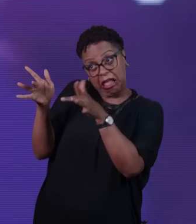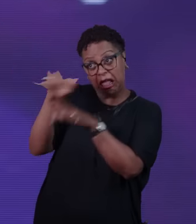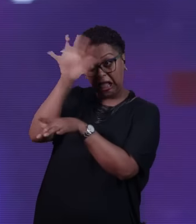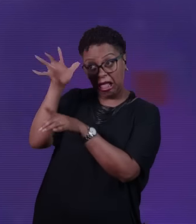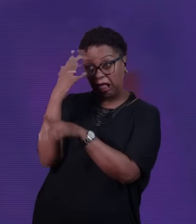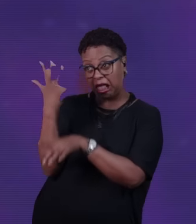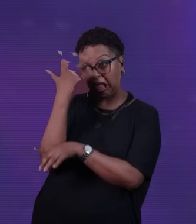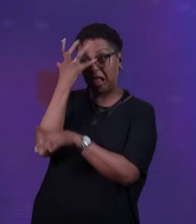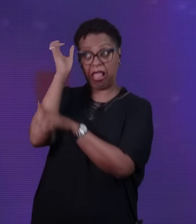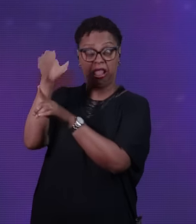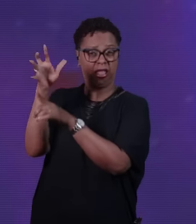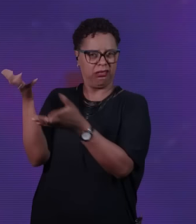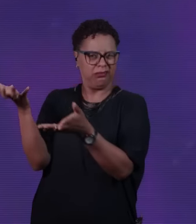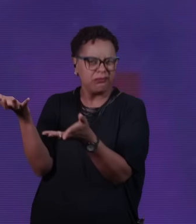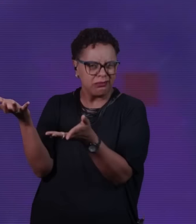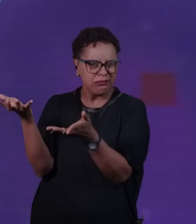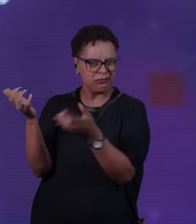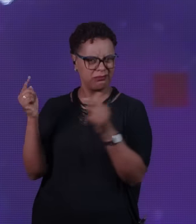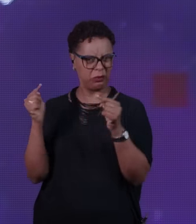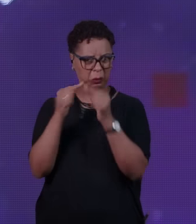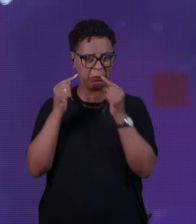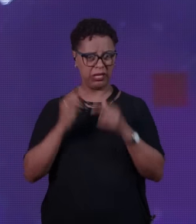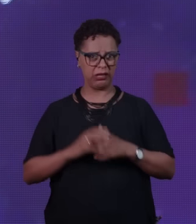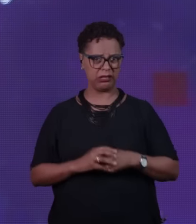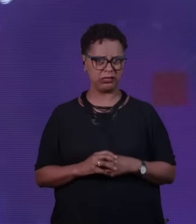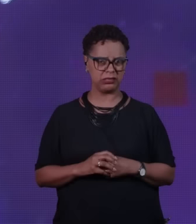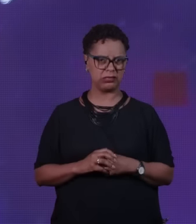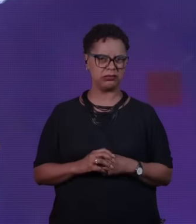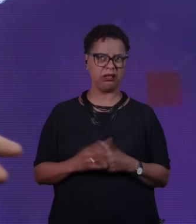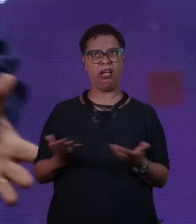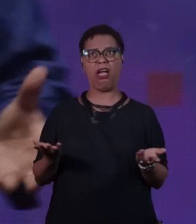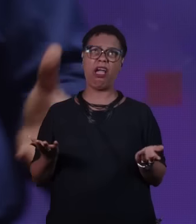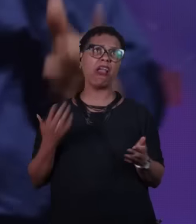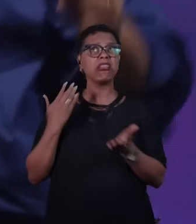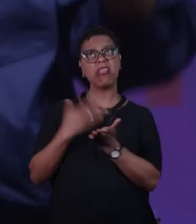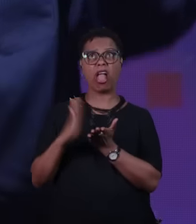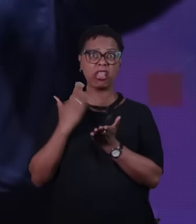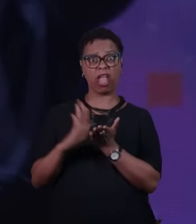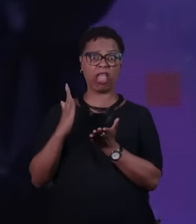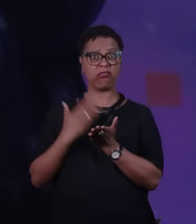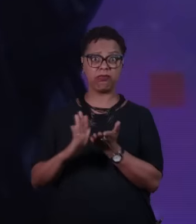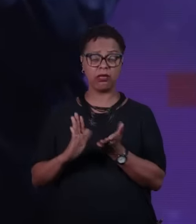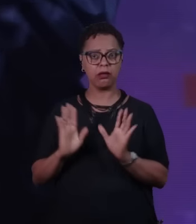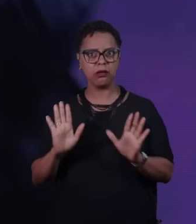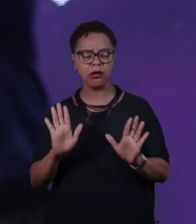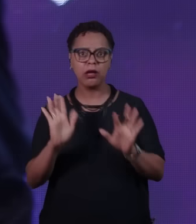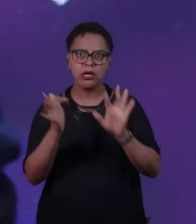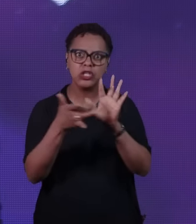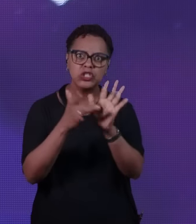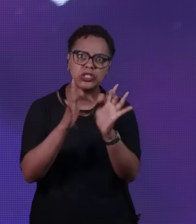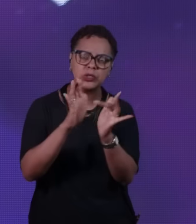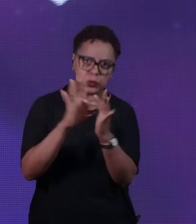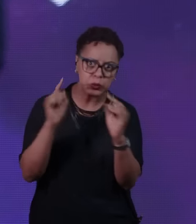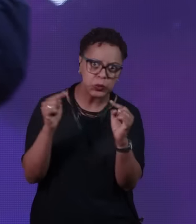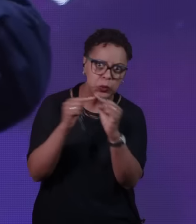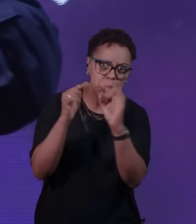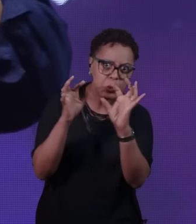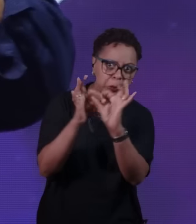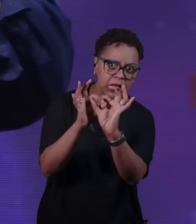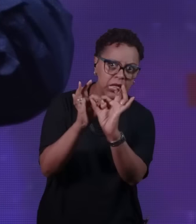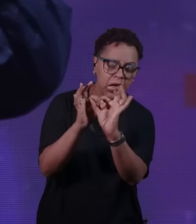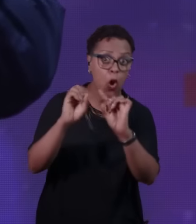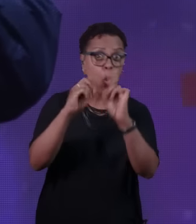feitiço em você. O que tem? O que tem que para Jesus não tem essa. Ou